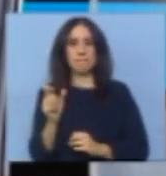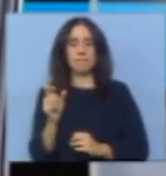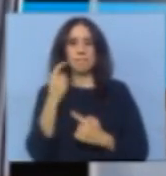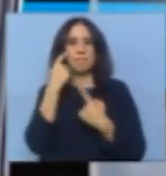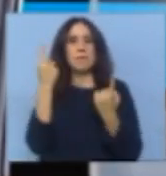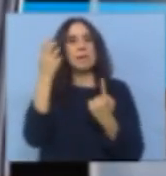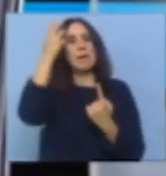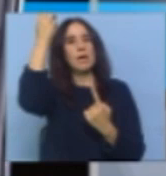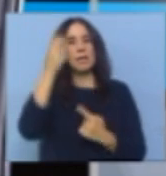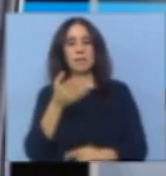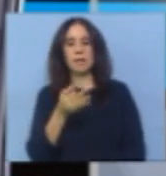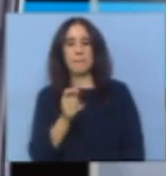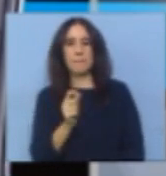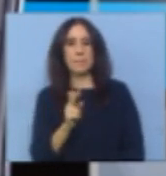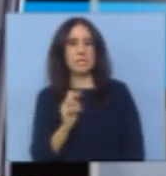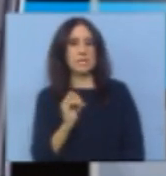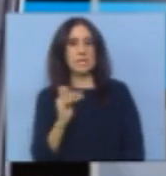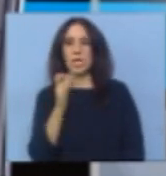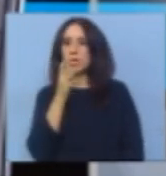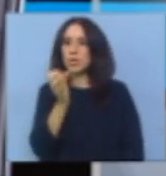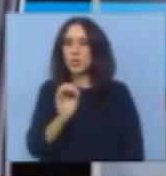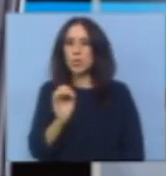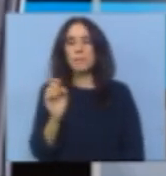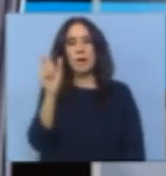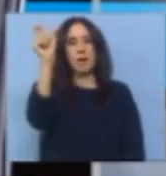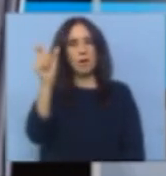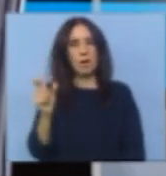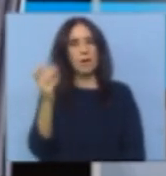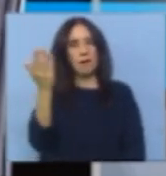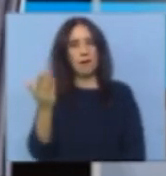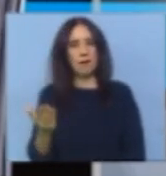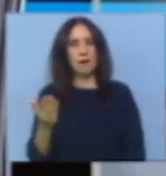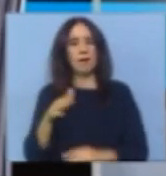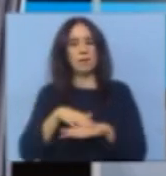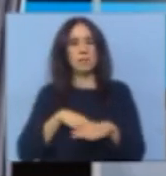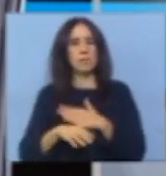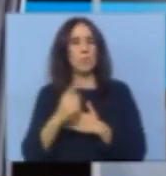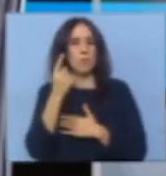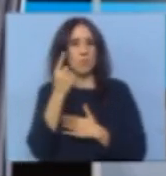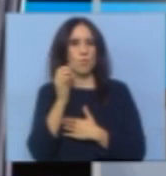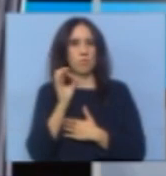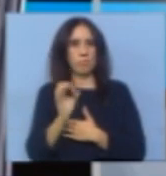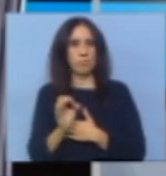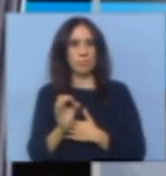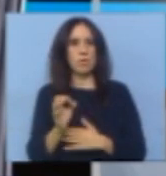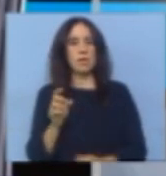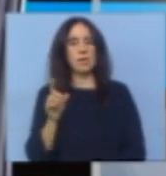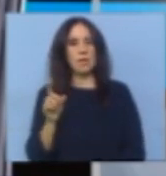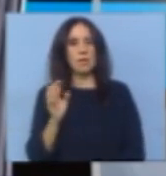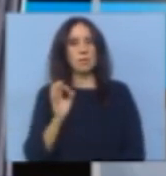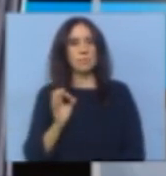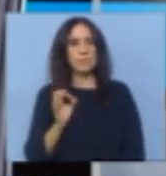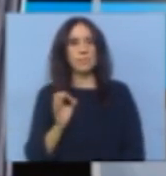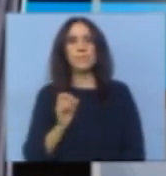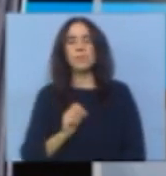de rei da Pérsia, mas aparece legitimado por uma ação que ele realiza. Vai subjugar,